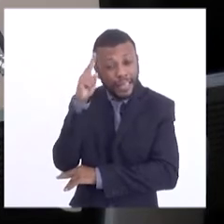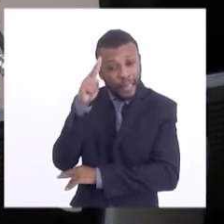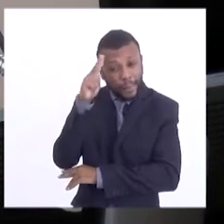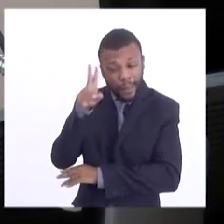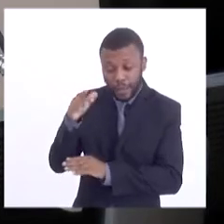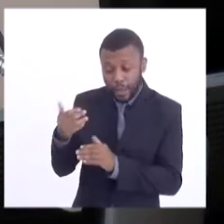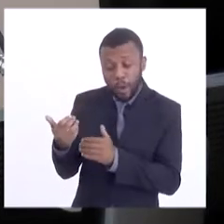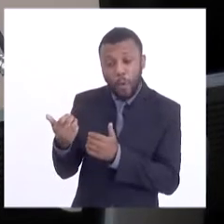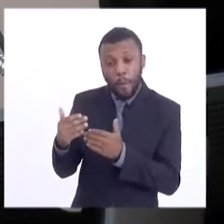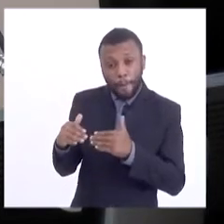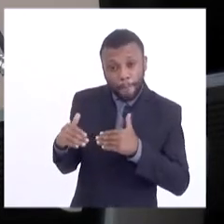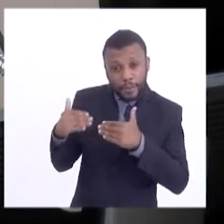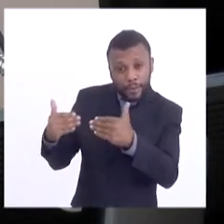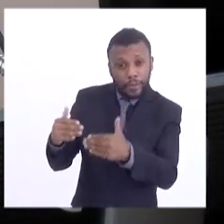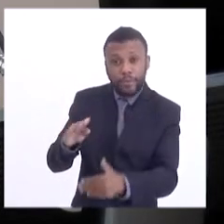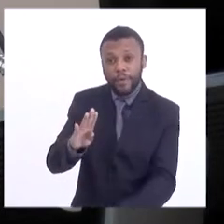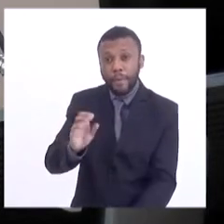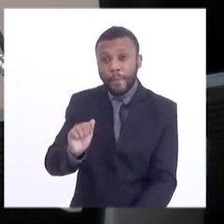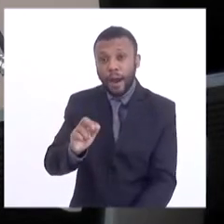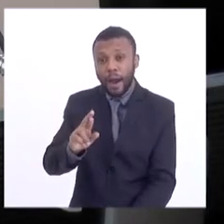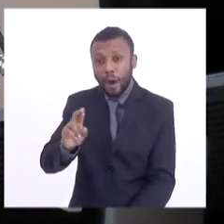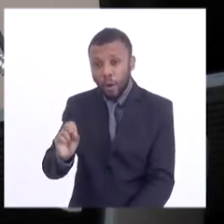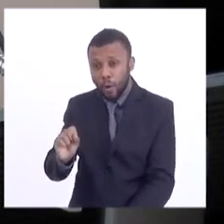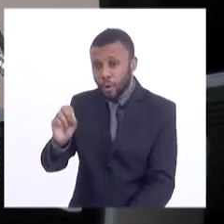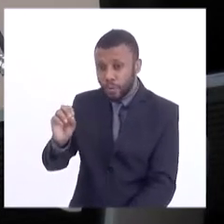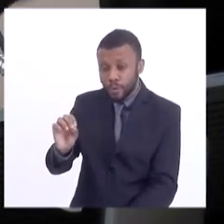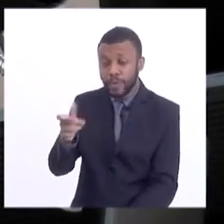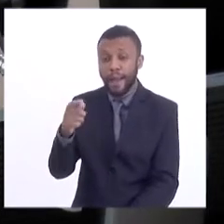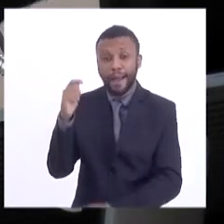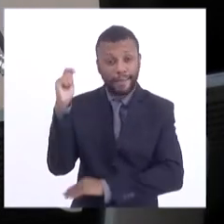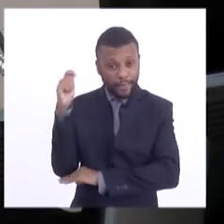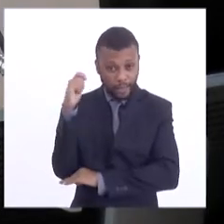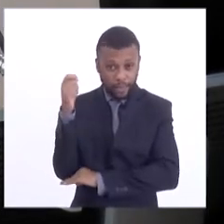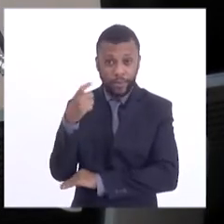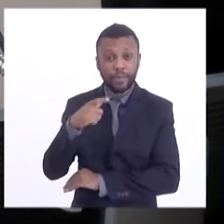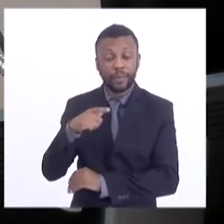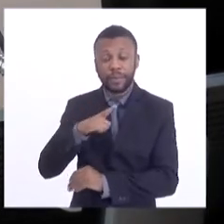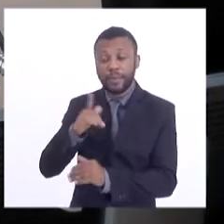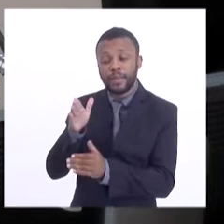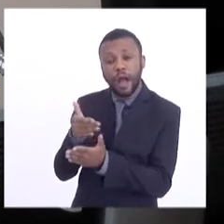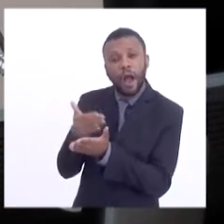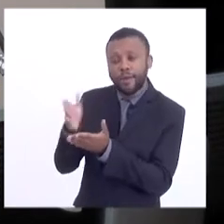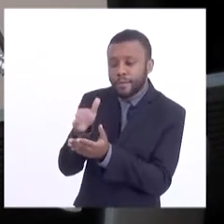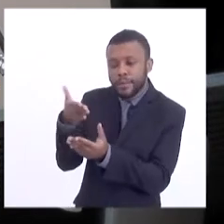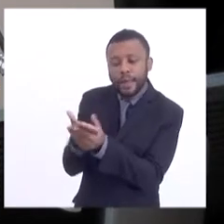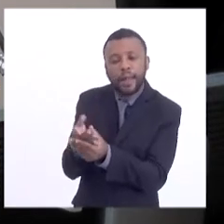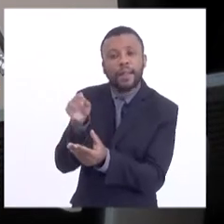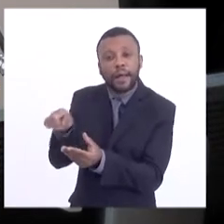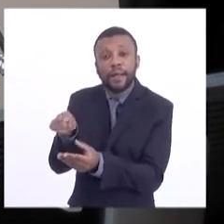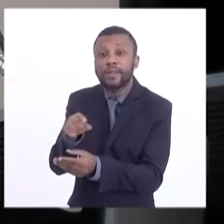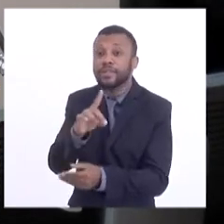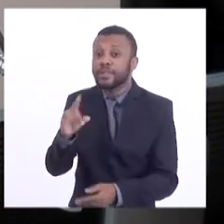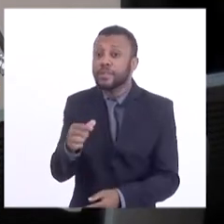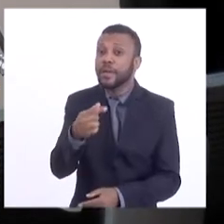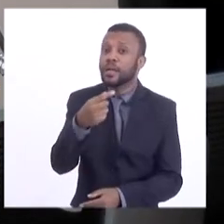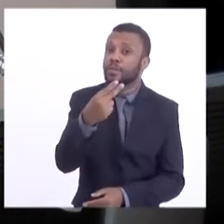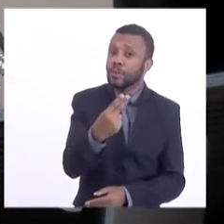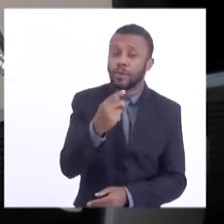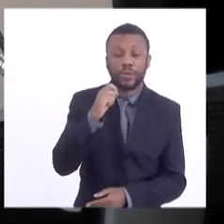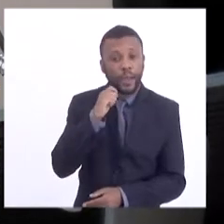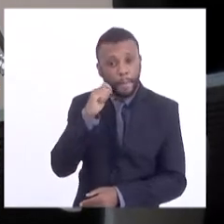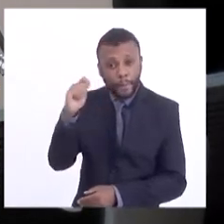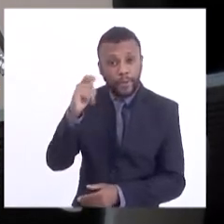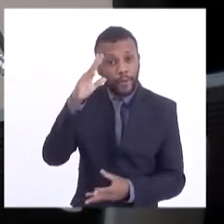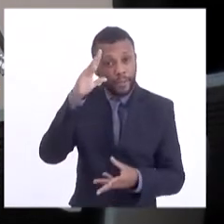diz que a Federação tinha que dar entrada lá e até Bur de Abreu questão seis meses ainda vez só entendo que o